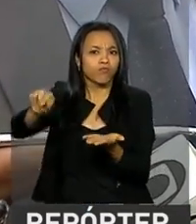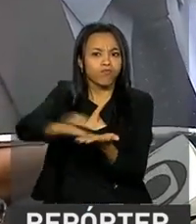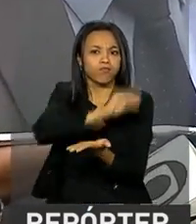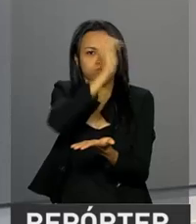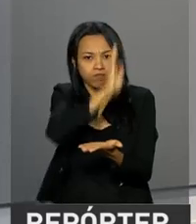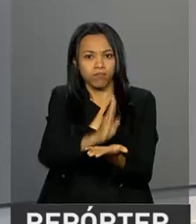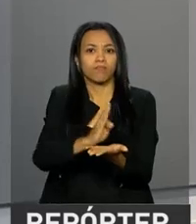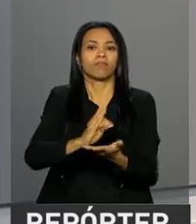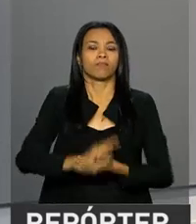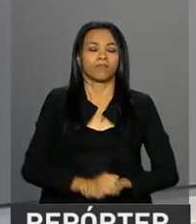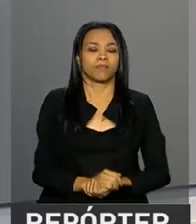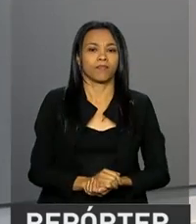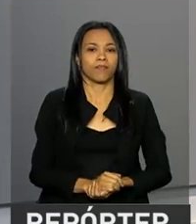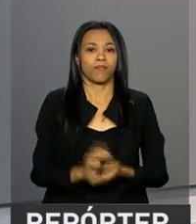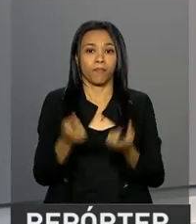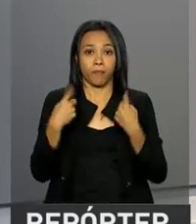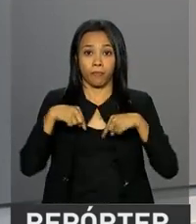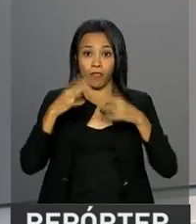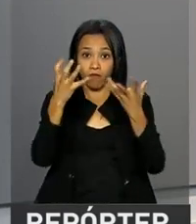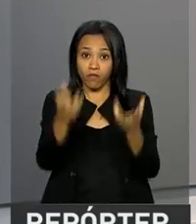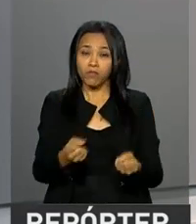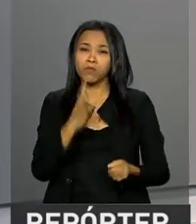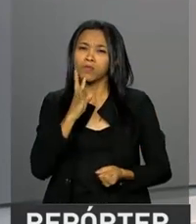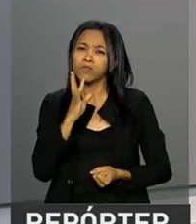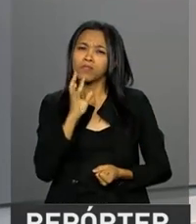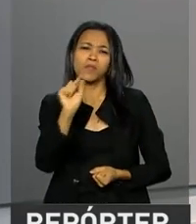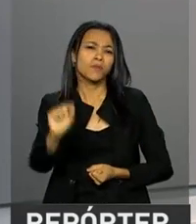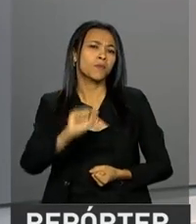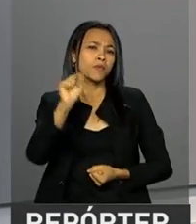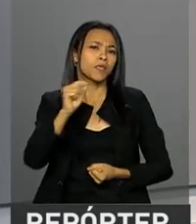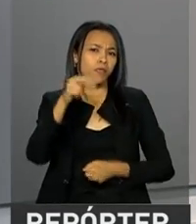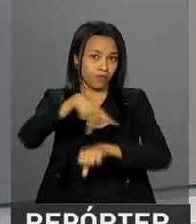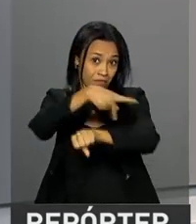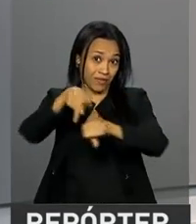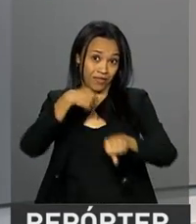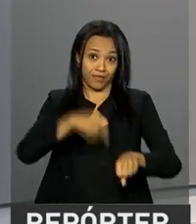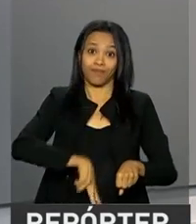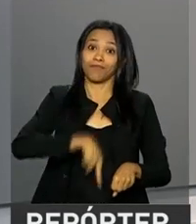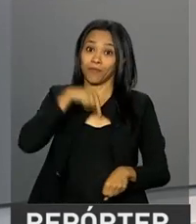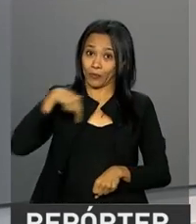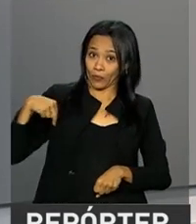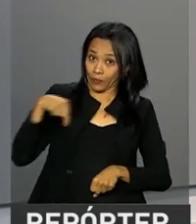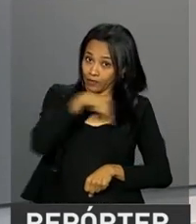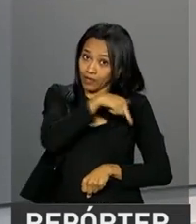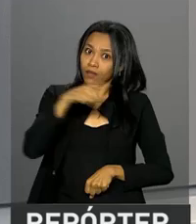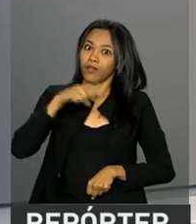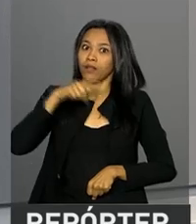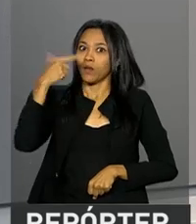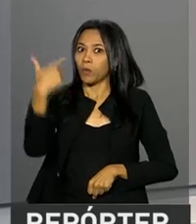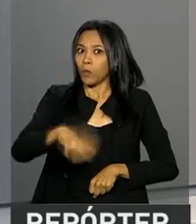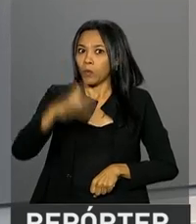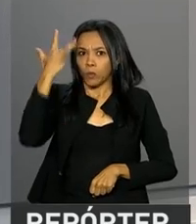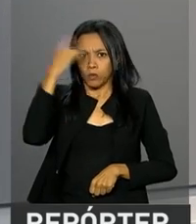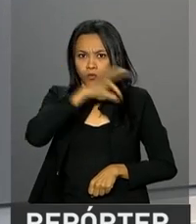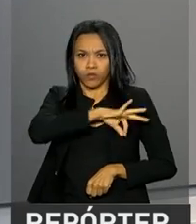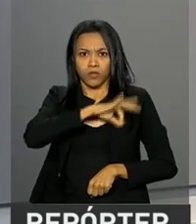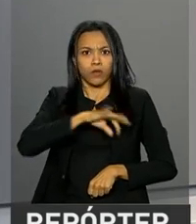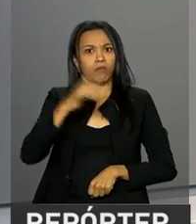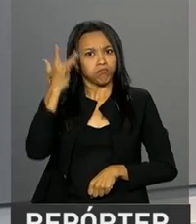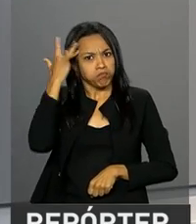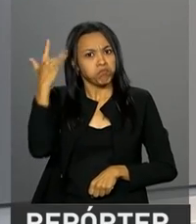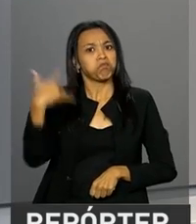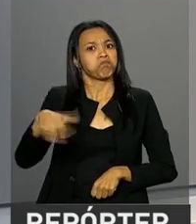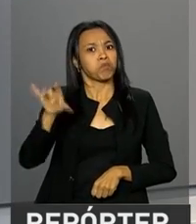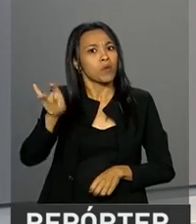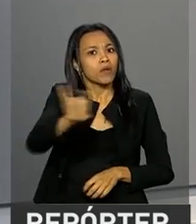no Brasil vamos conhecer agora um pouco mais sobre a Noruega país que tem uma das maiores rendas médias por pessoa do